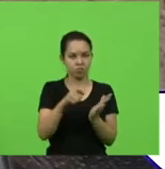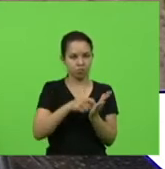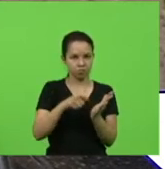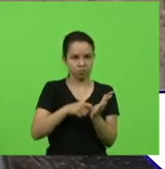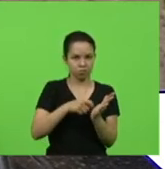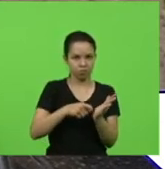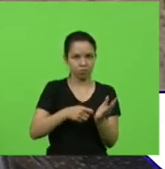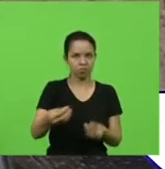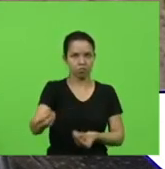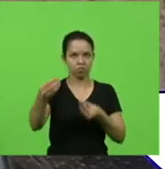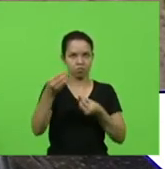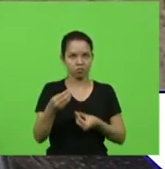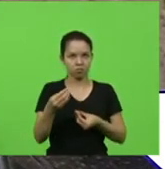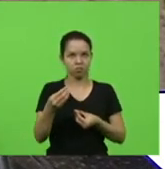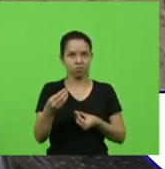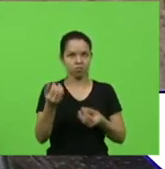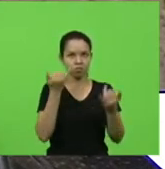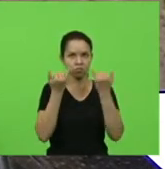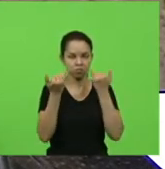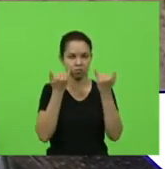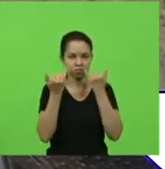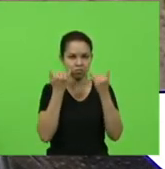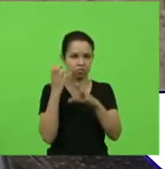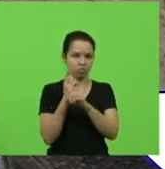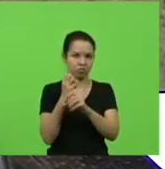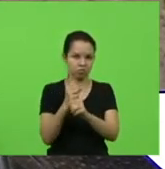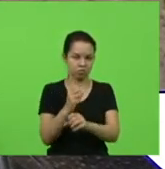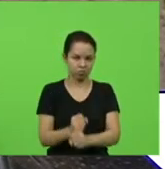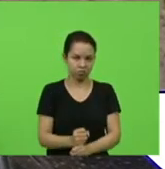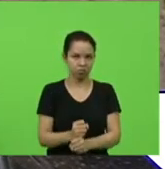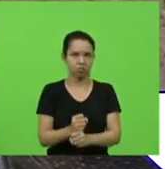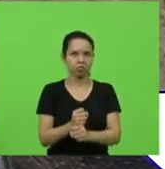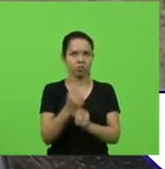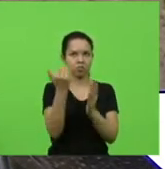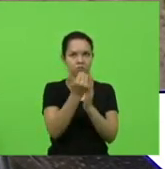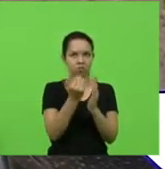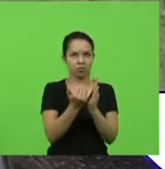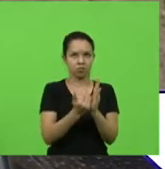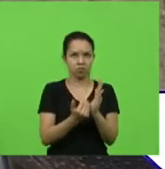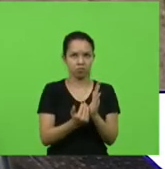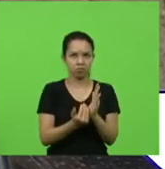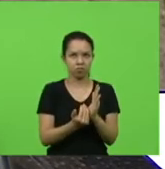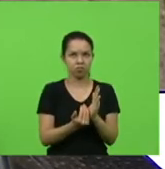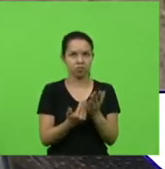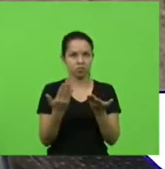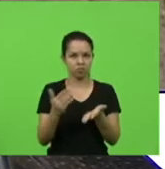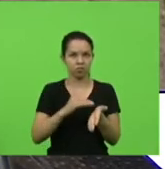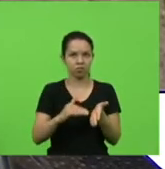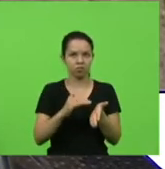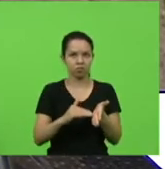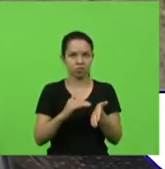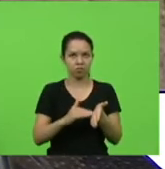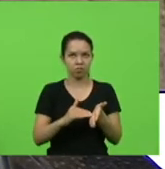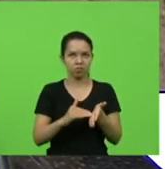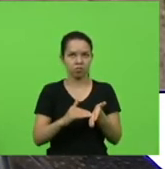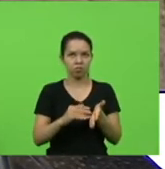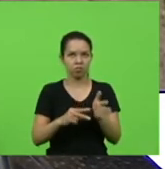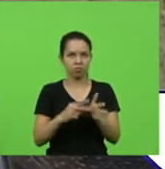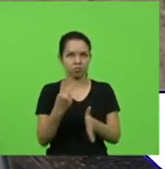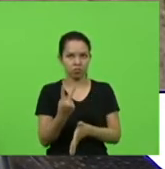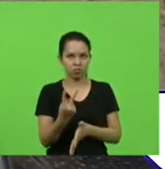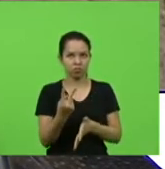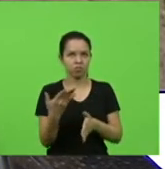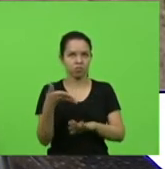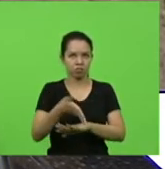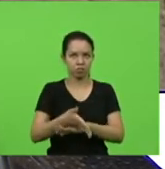por escrito, todas essa prestação de contas, tendo em vista aí que o secretário já esteve aqui por duas oportunidades, me